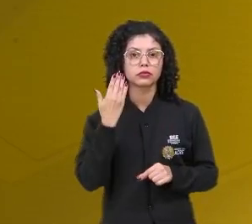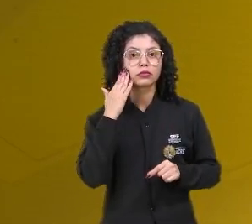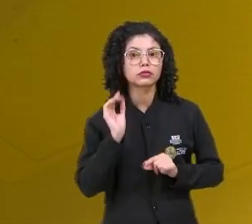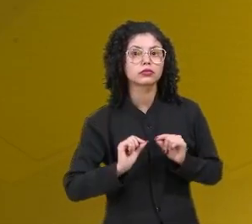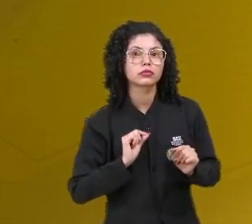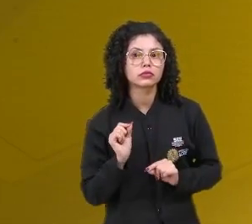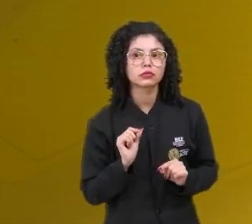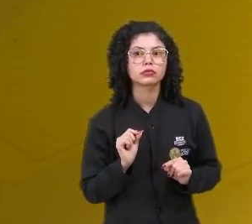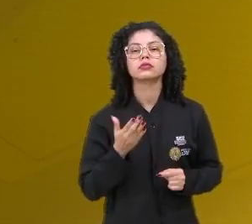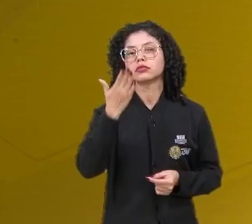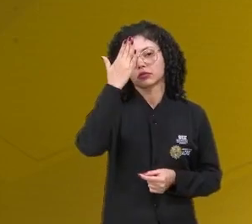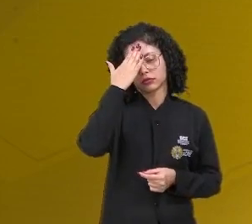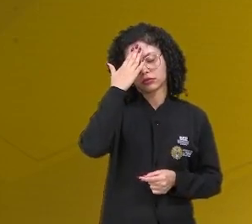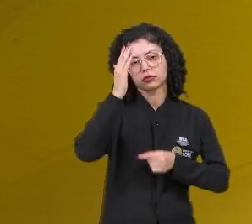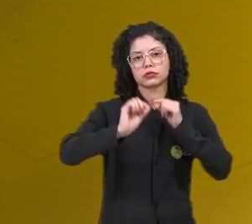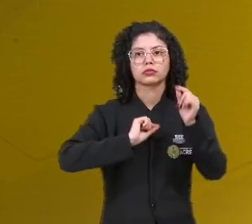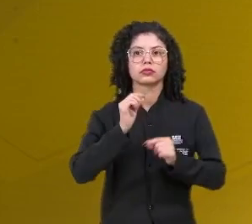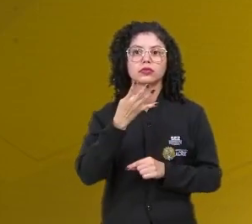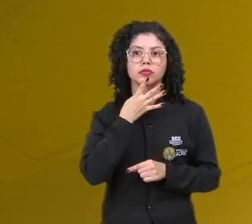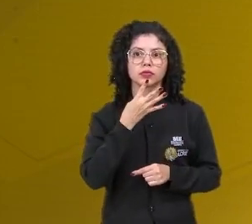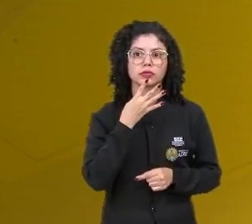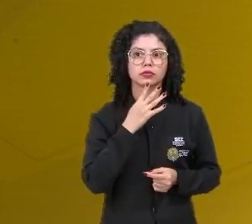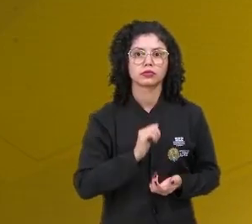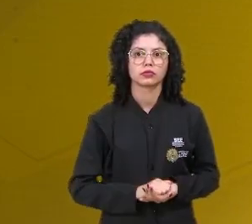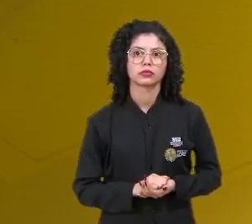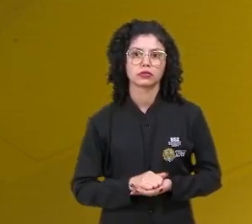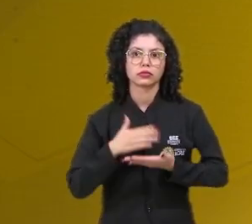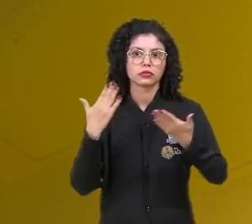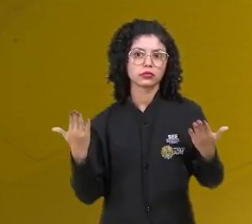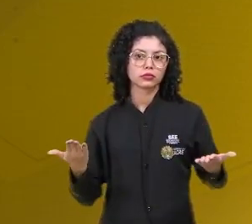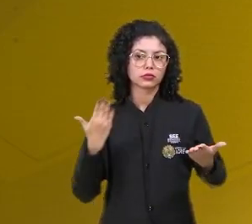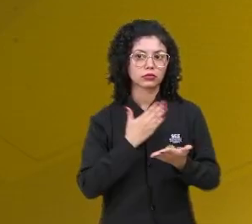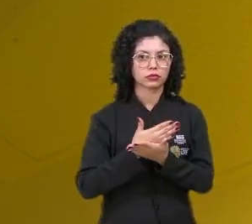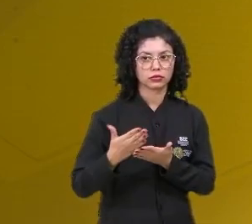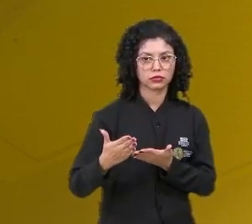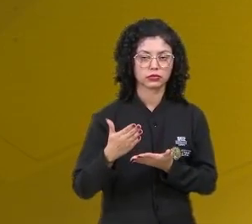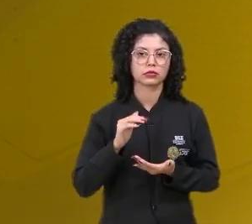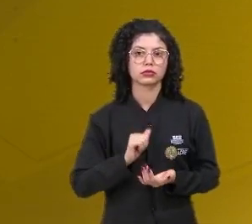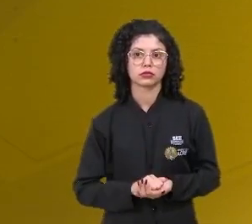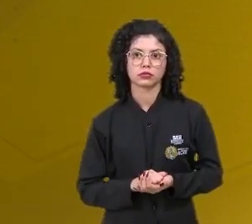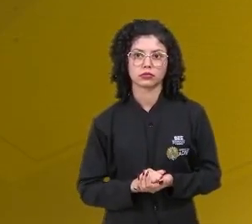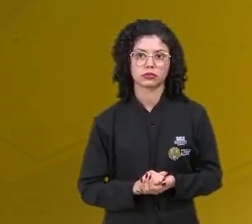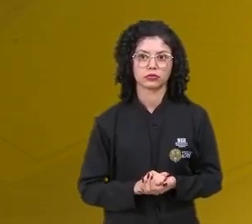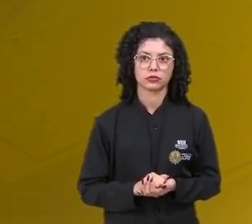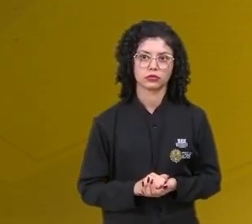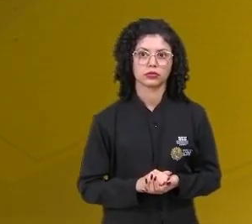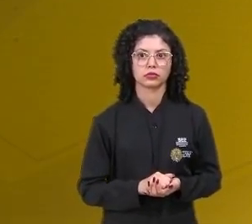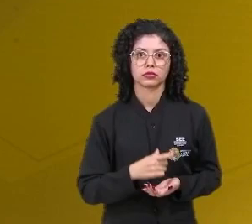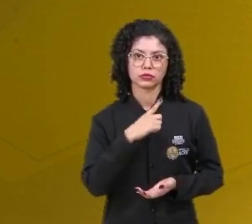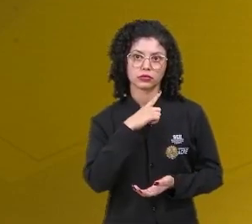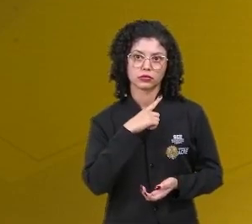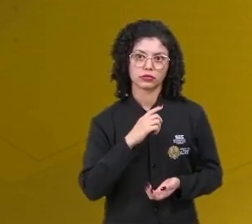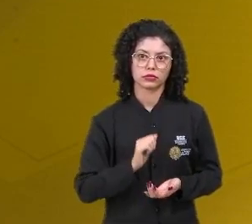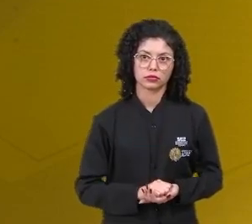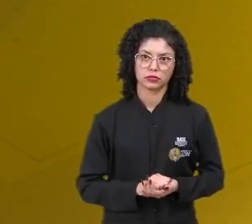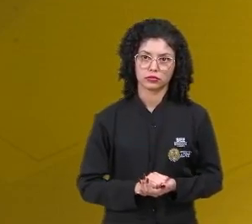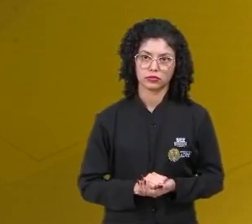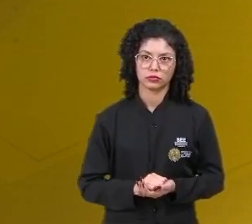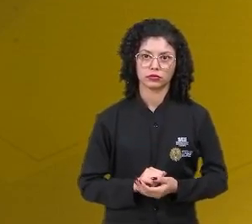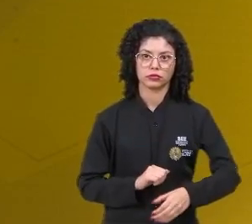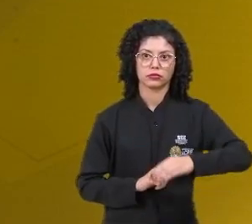então, compreendê-lo, conhecê-lo muito bem. Então, para iniciar aqui, vamos aqui estipular que